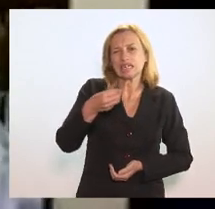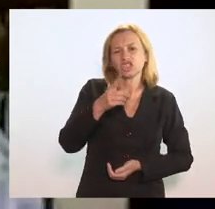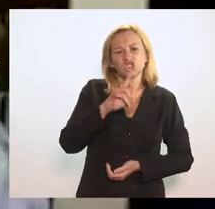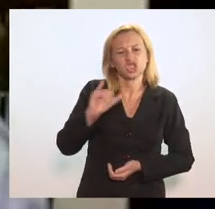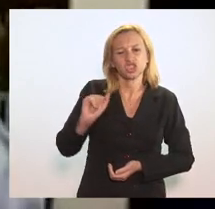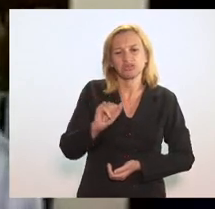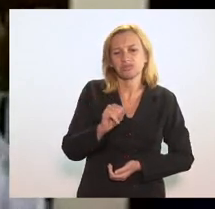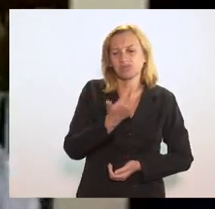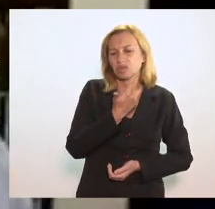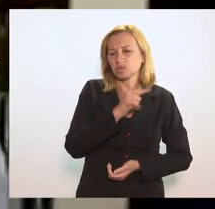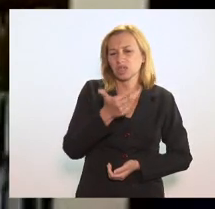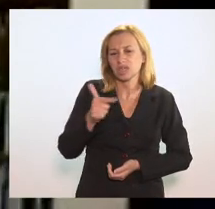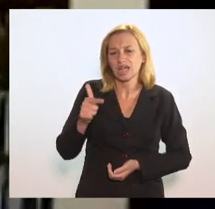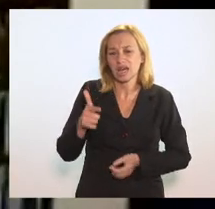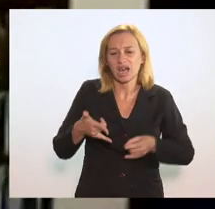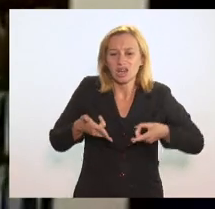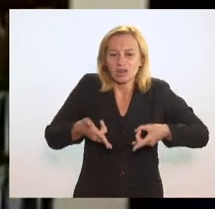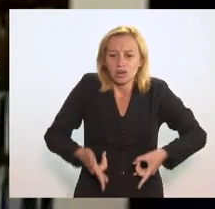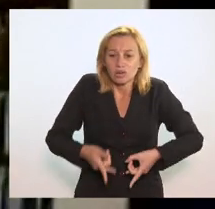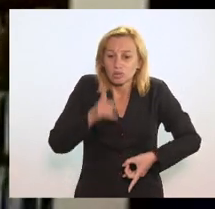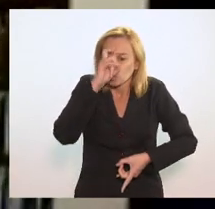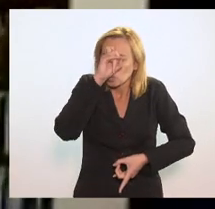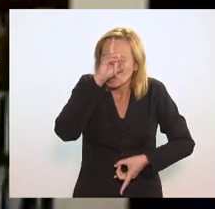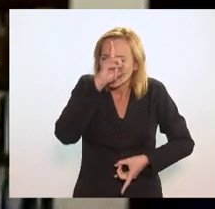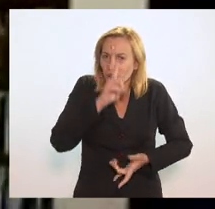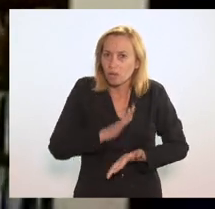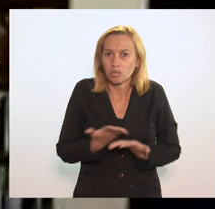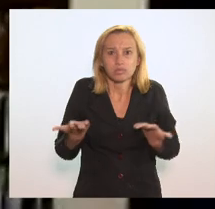não haverá mais leitos